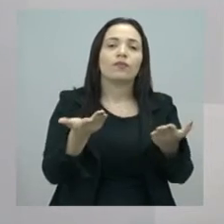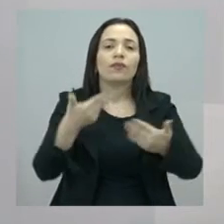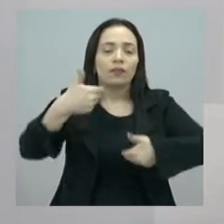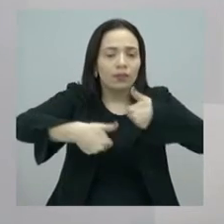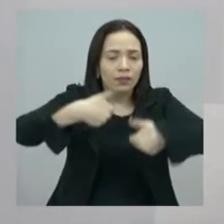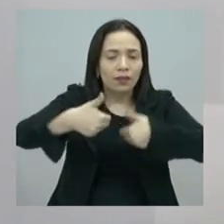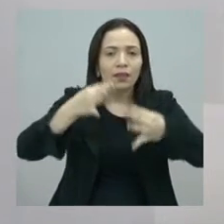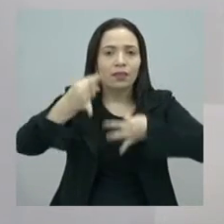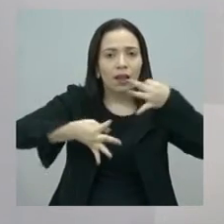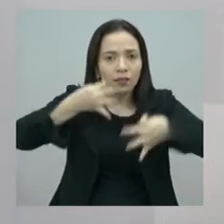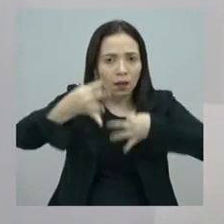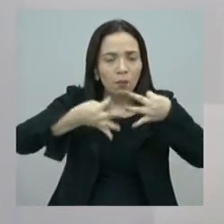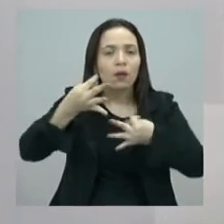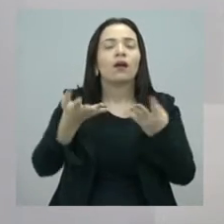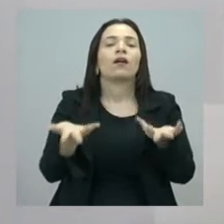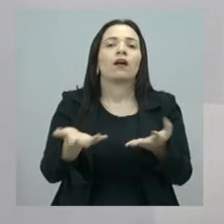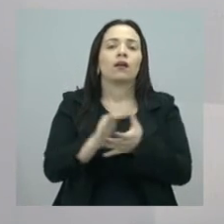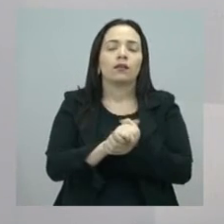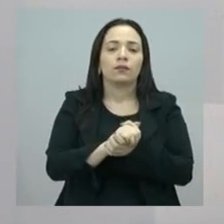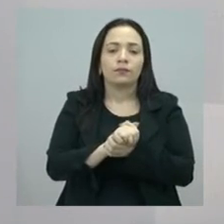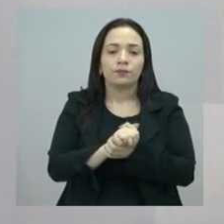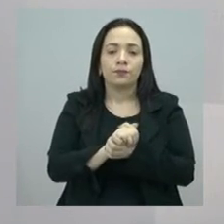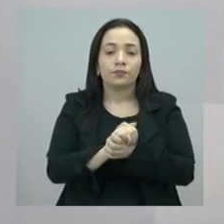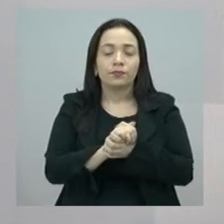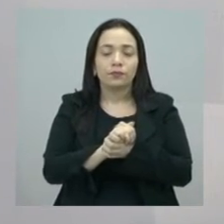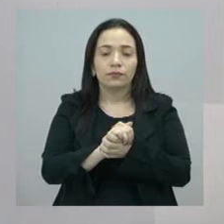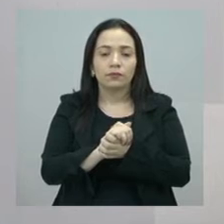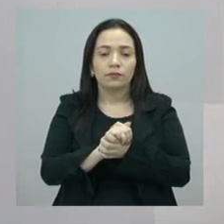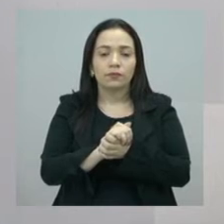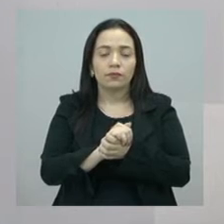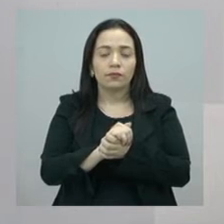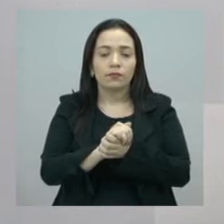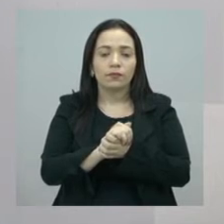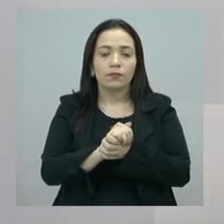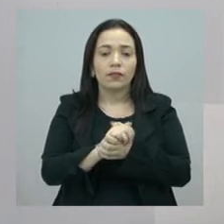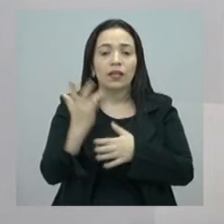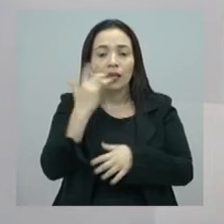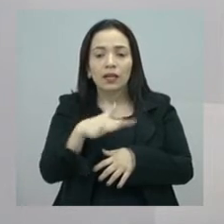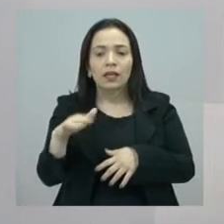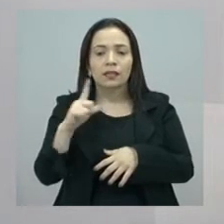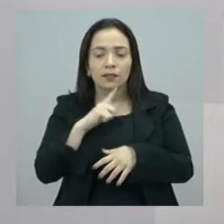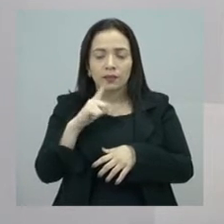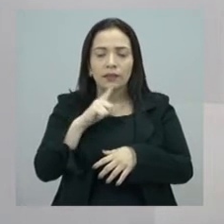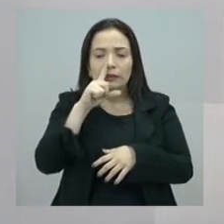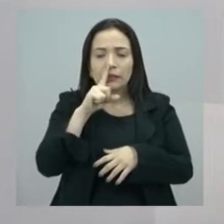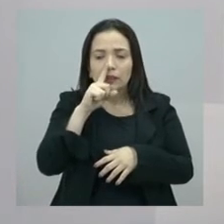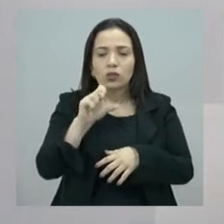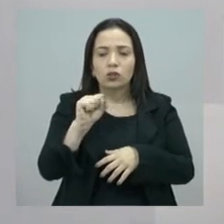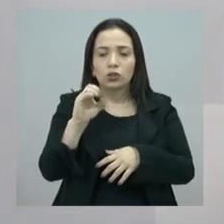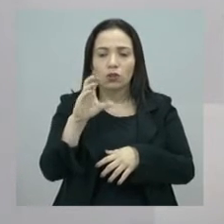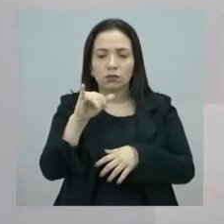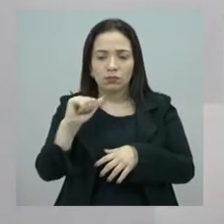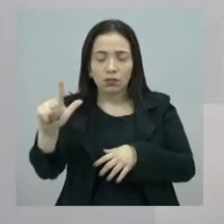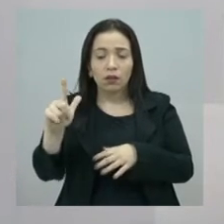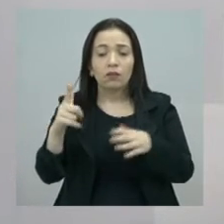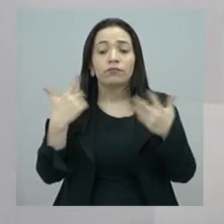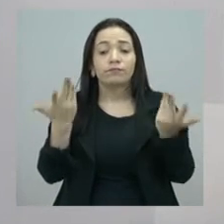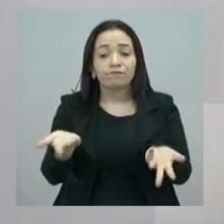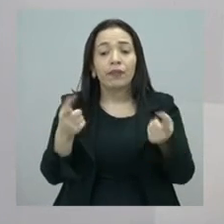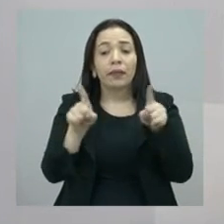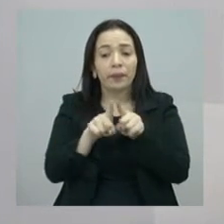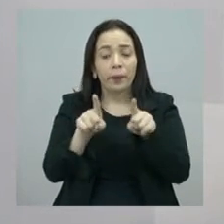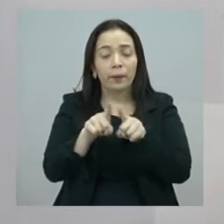Tratamentos pode acessar via Conselho Tutelar, crianças que estão em situação de risco social também, e